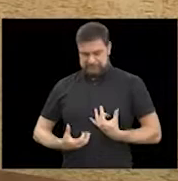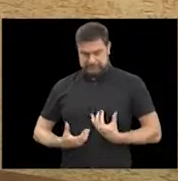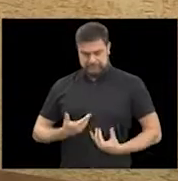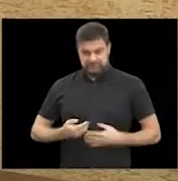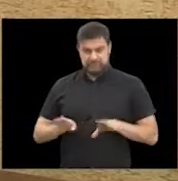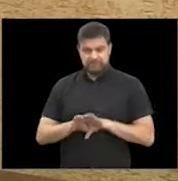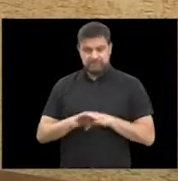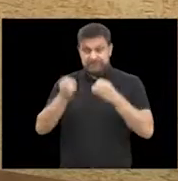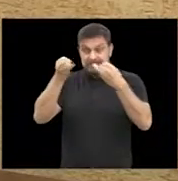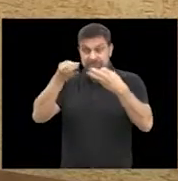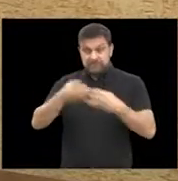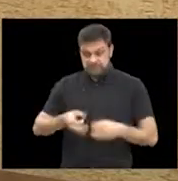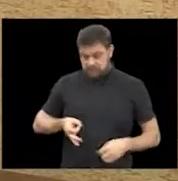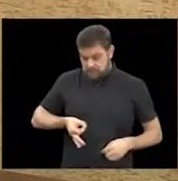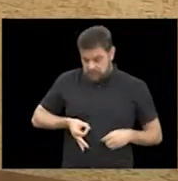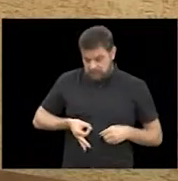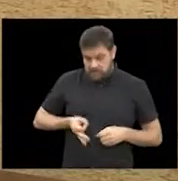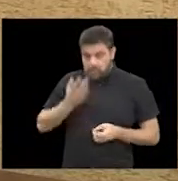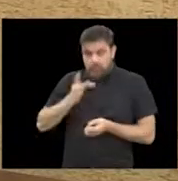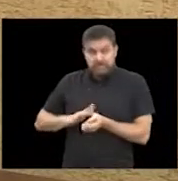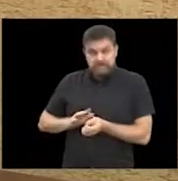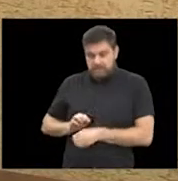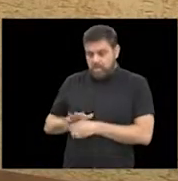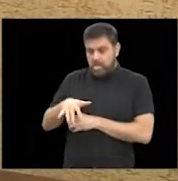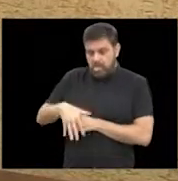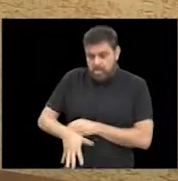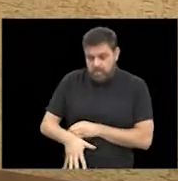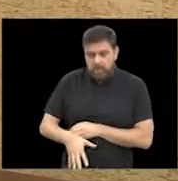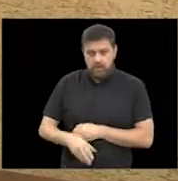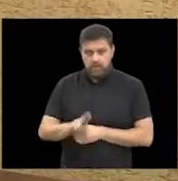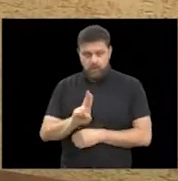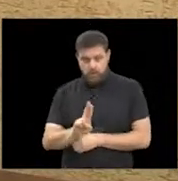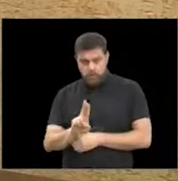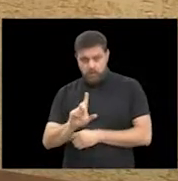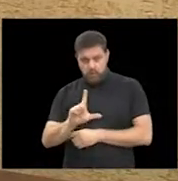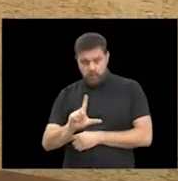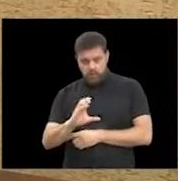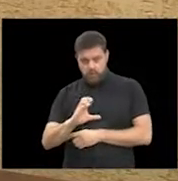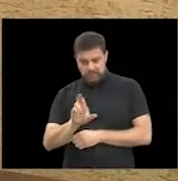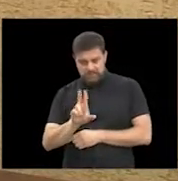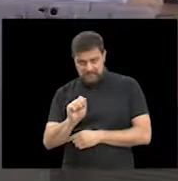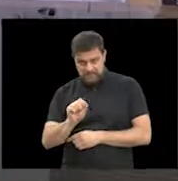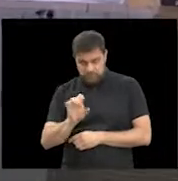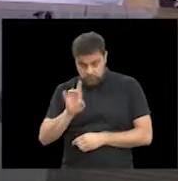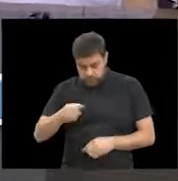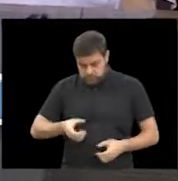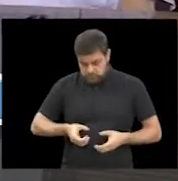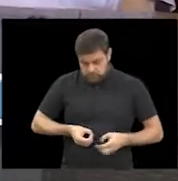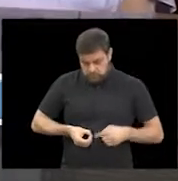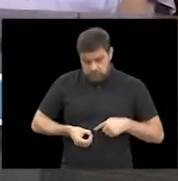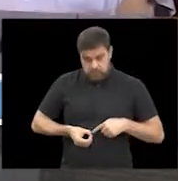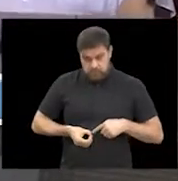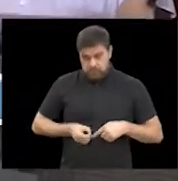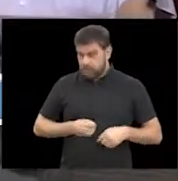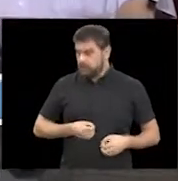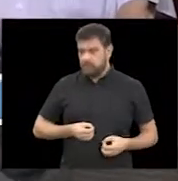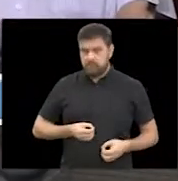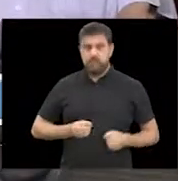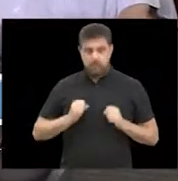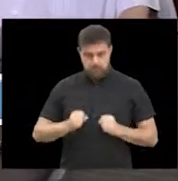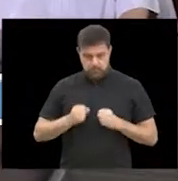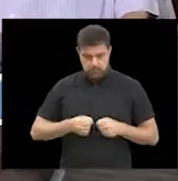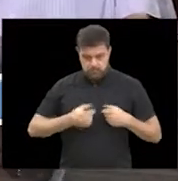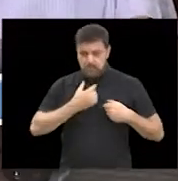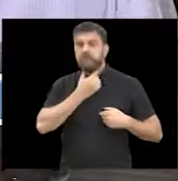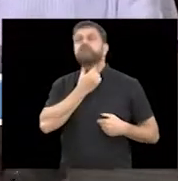sobre a úlcera do estômago. Mas, doutor, a úlcera, ela só dá no estômago? Não, não. A úlcera, ela pode